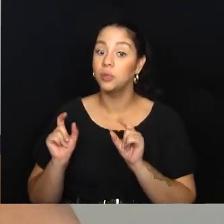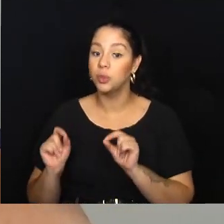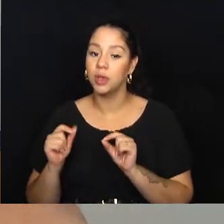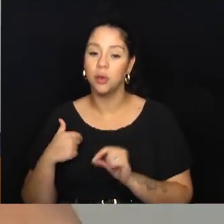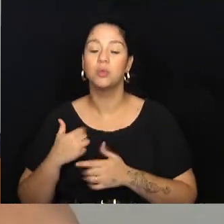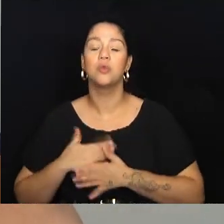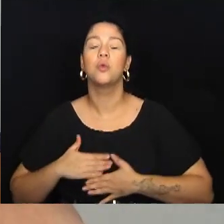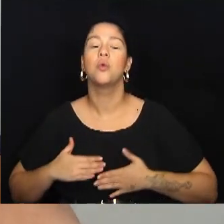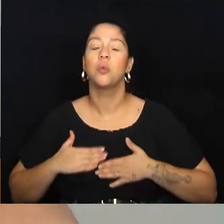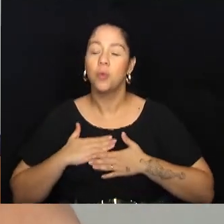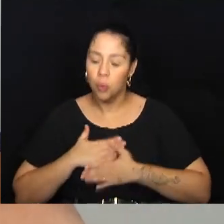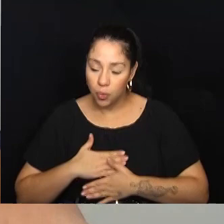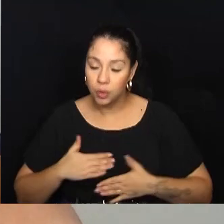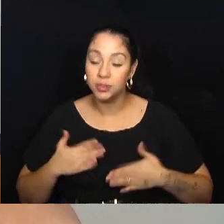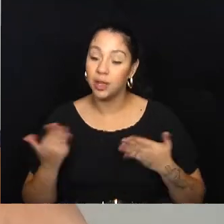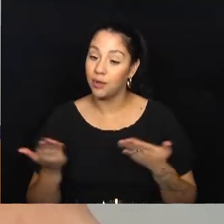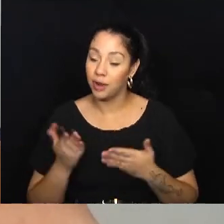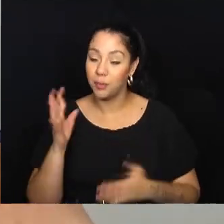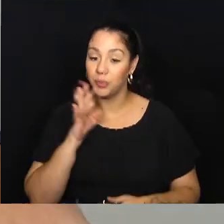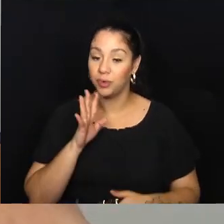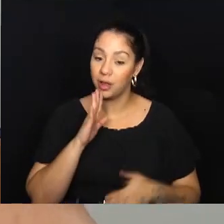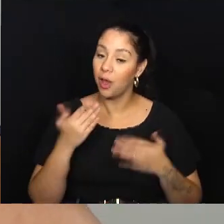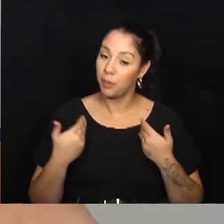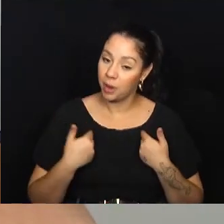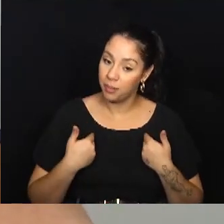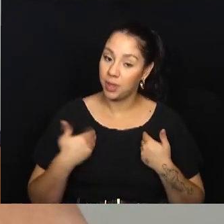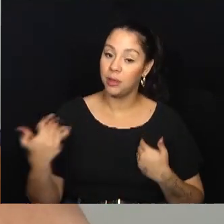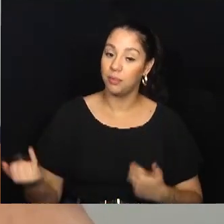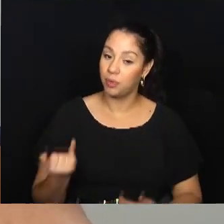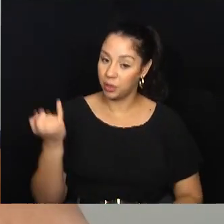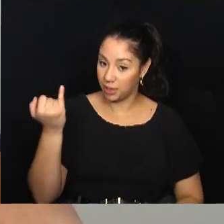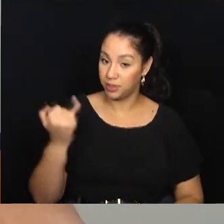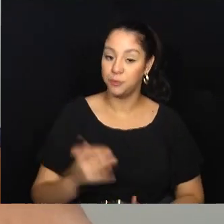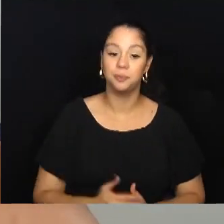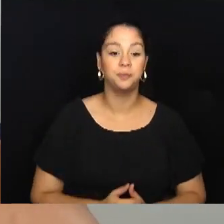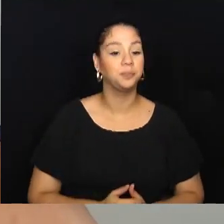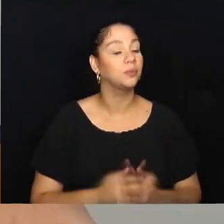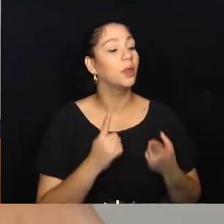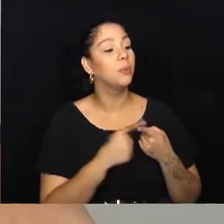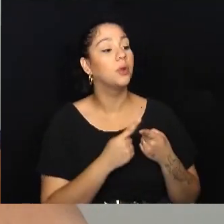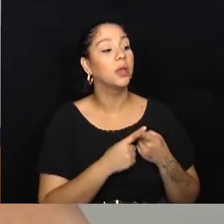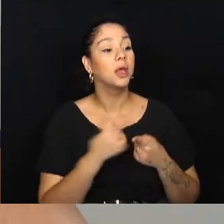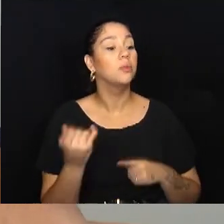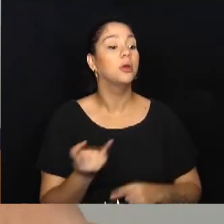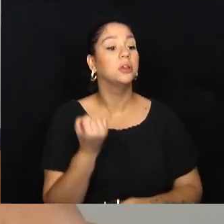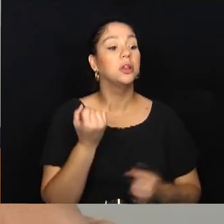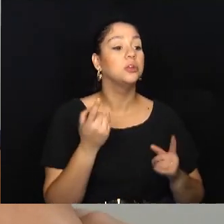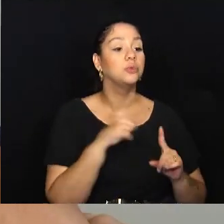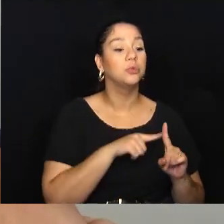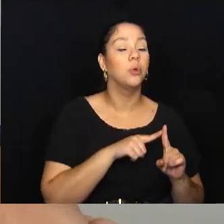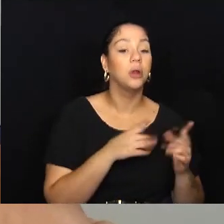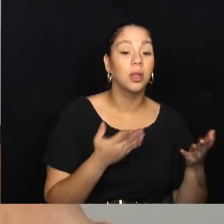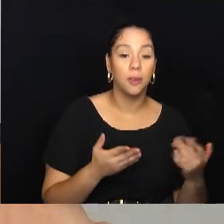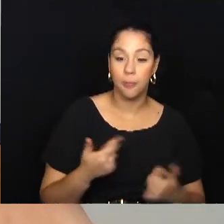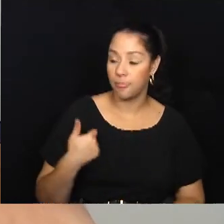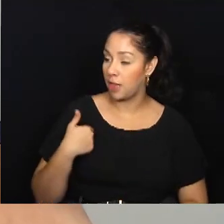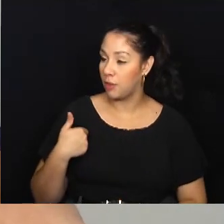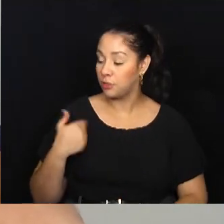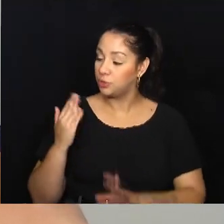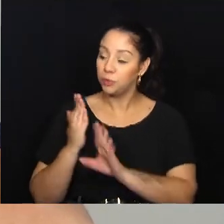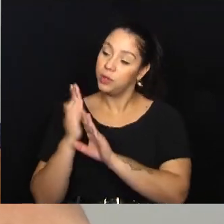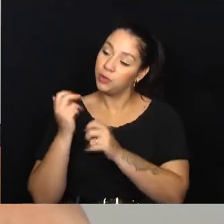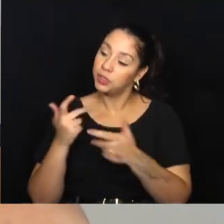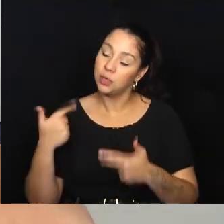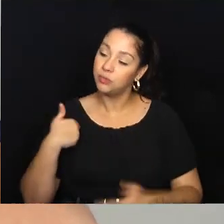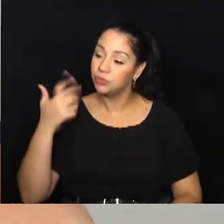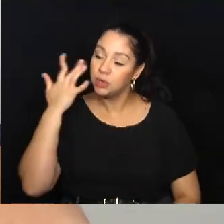aulas, mas no final eu acabei gostando e tá sendo muito legal pra mim, muito importante. E por quê? Importante em que sentido? Ah,